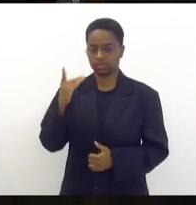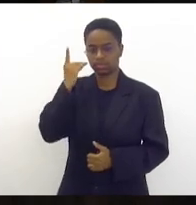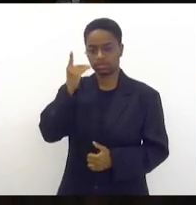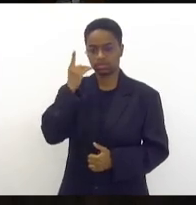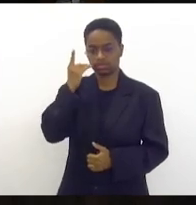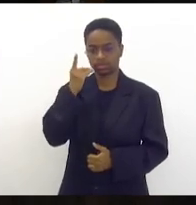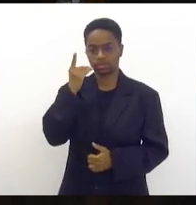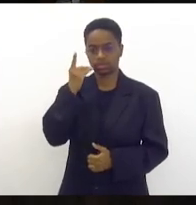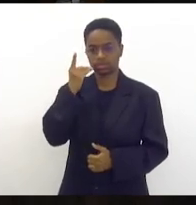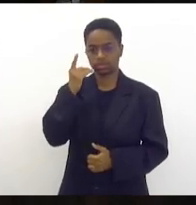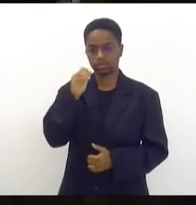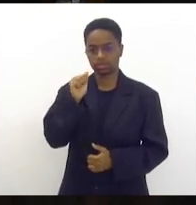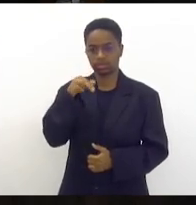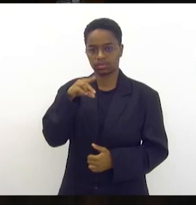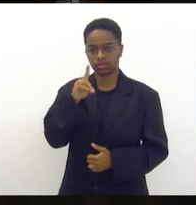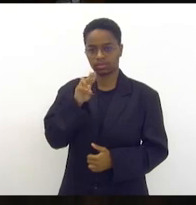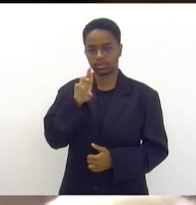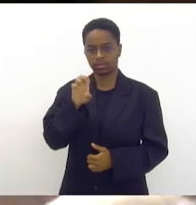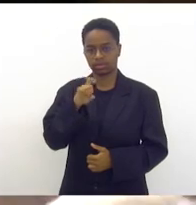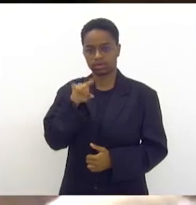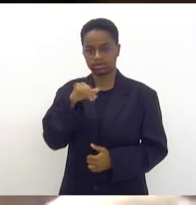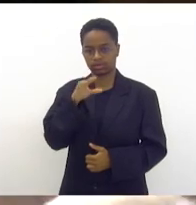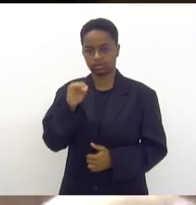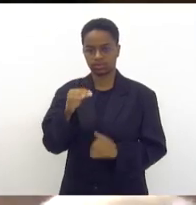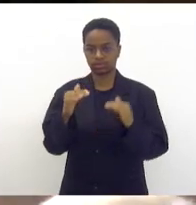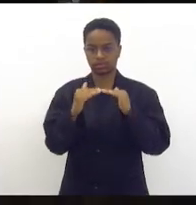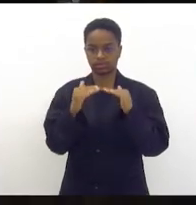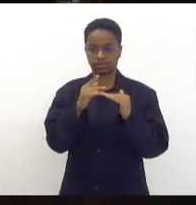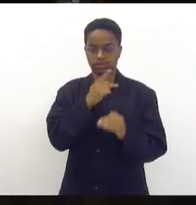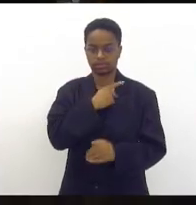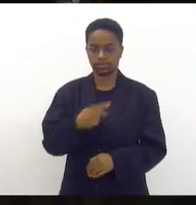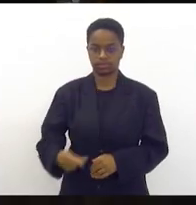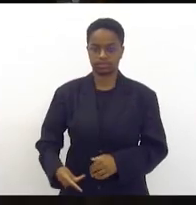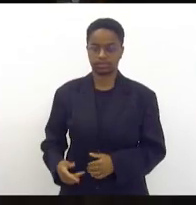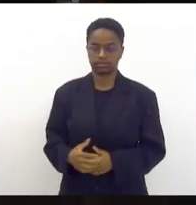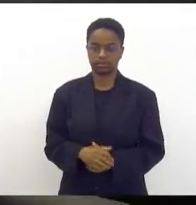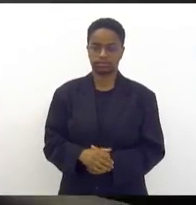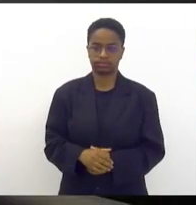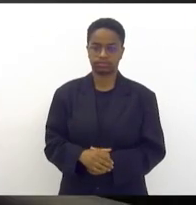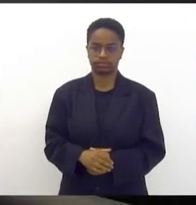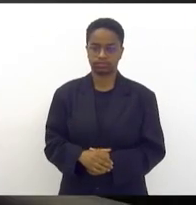deputado Andrezinho Siciliano. Favorável, presidente. Obrigado, Andrezinho.